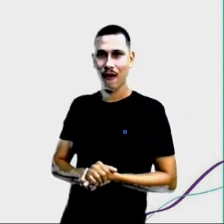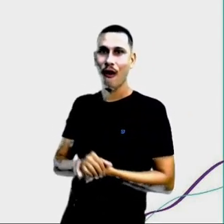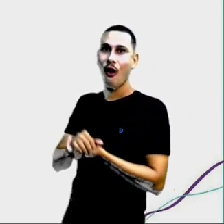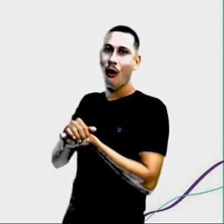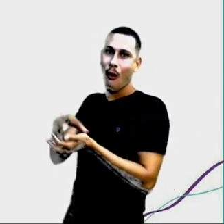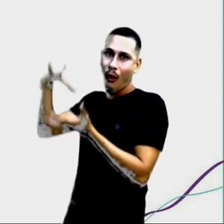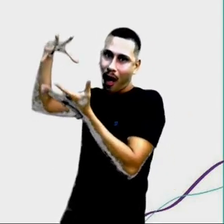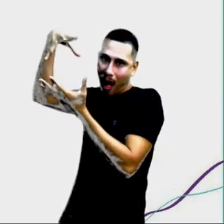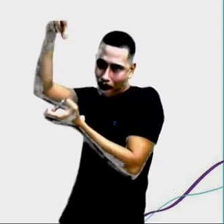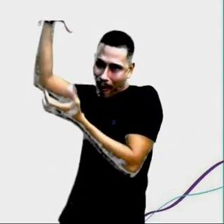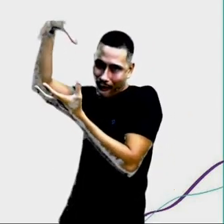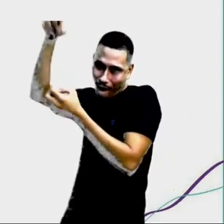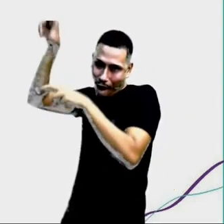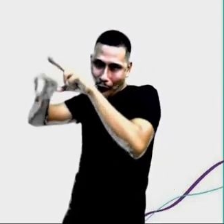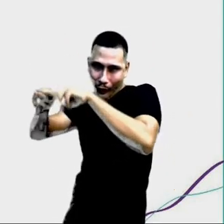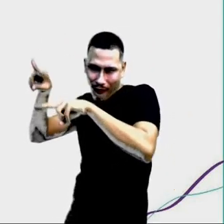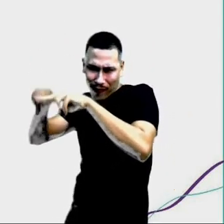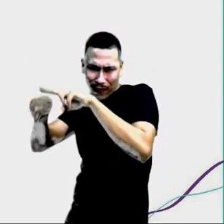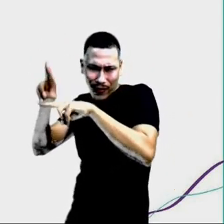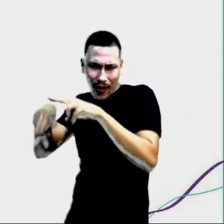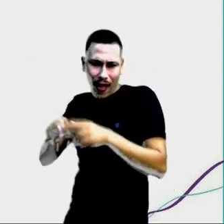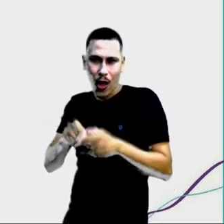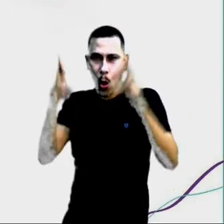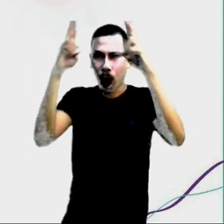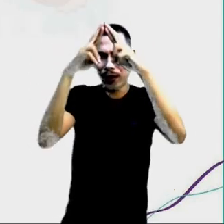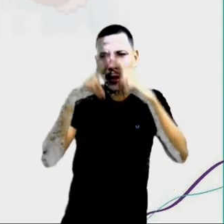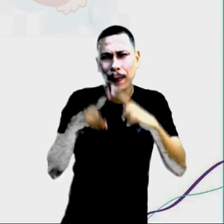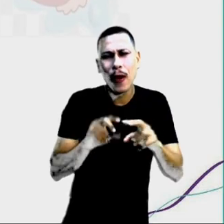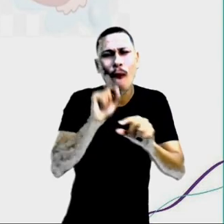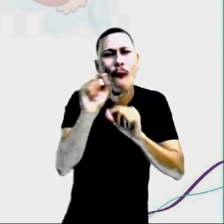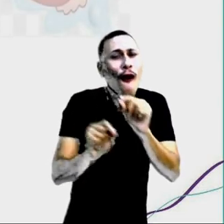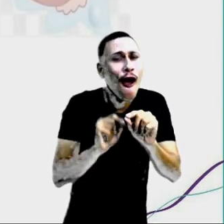Balão. Balão rima com